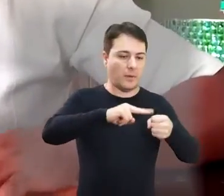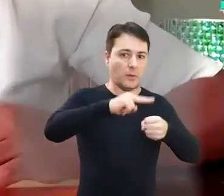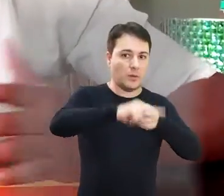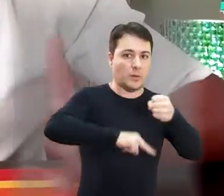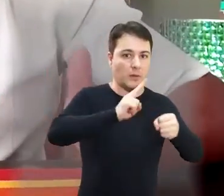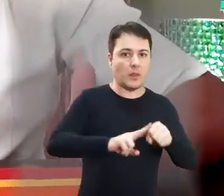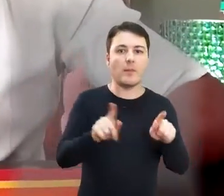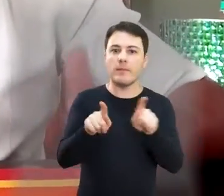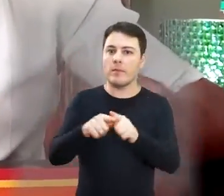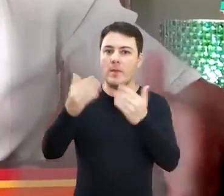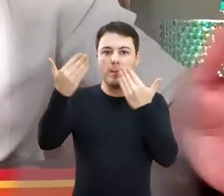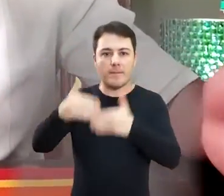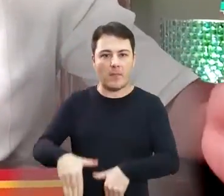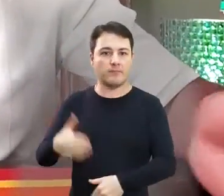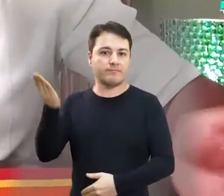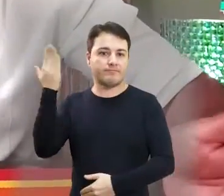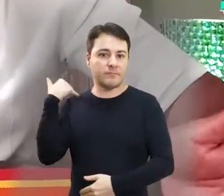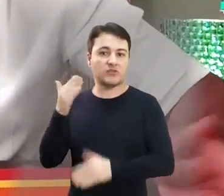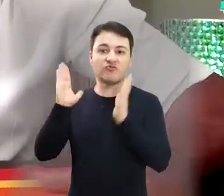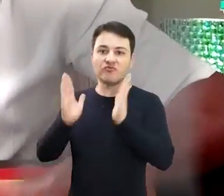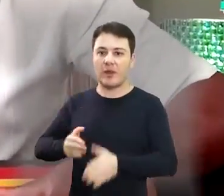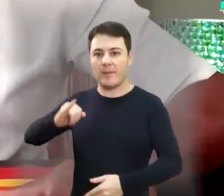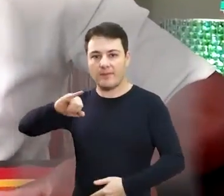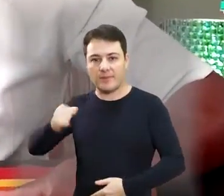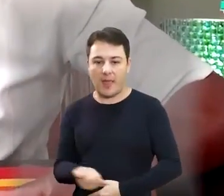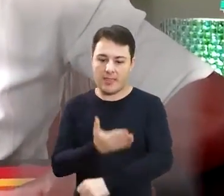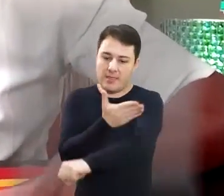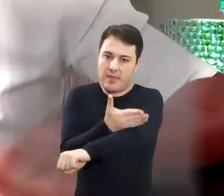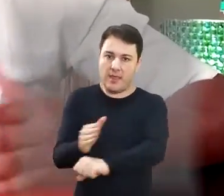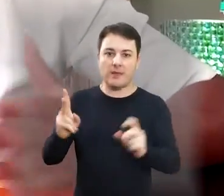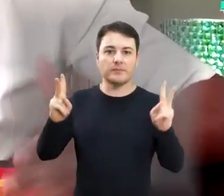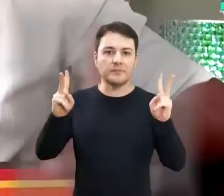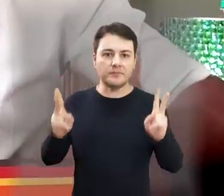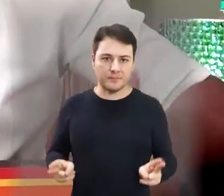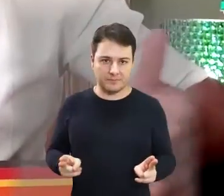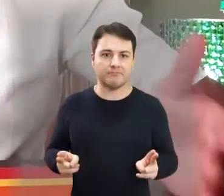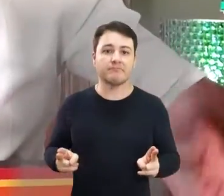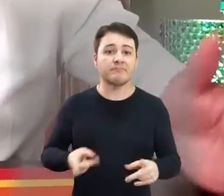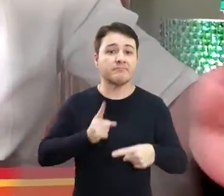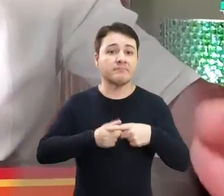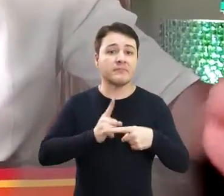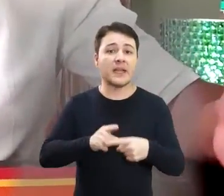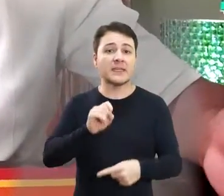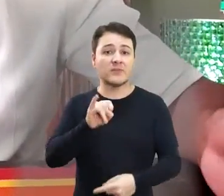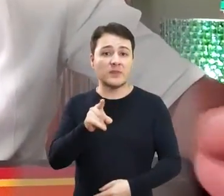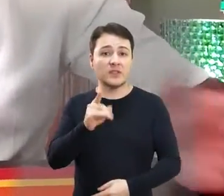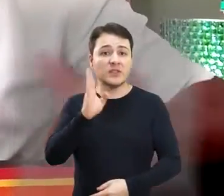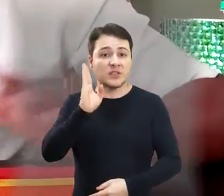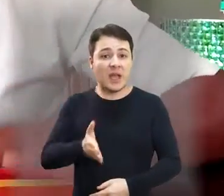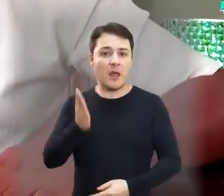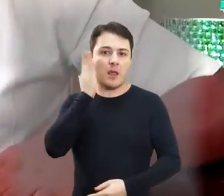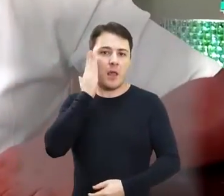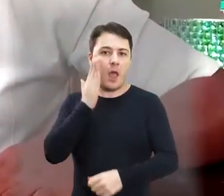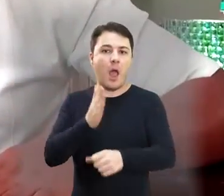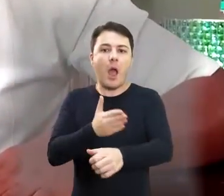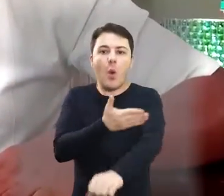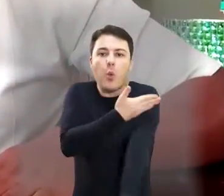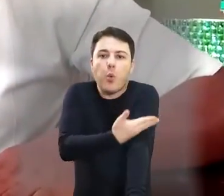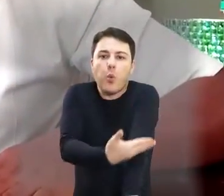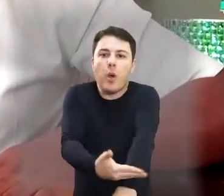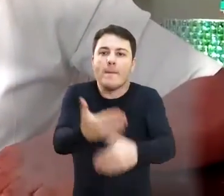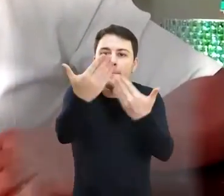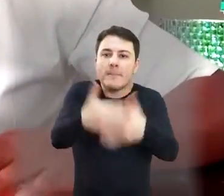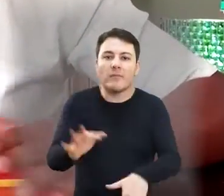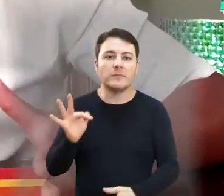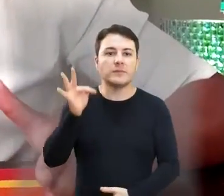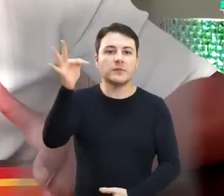Enem, é sempre importante pegar o Enem de anos anteriores. Se você vai prestar a Unesp, pegar provas da Unesp de anos anteriores. Isso te ajuda a chegar no dia da